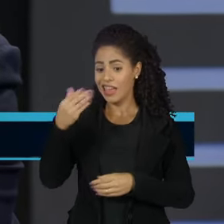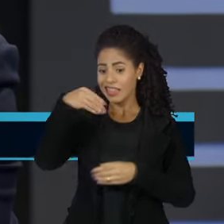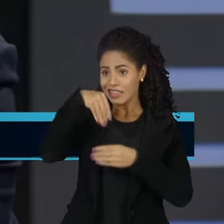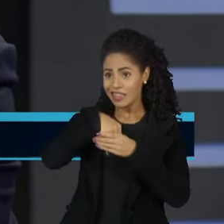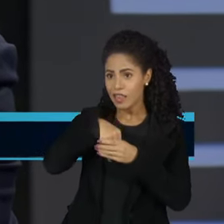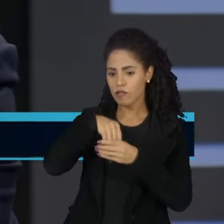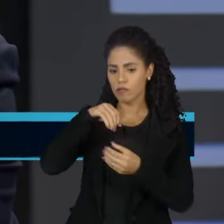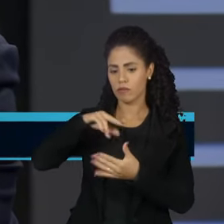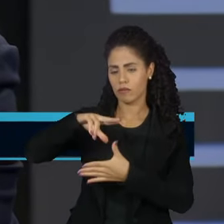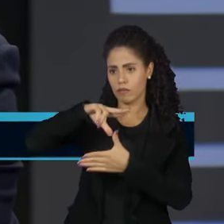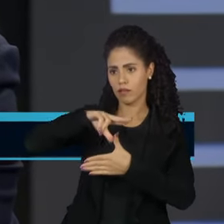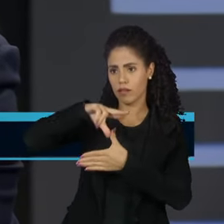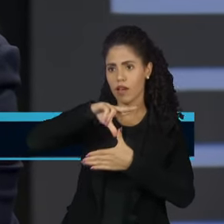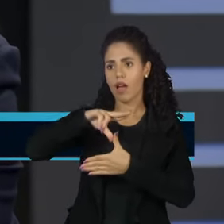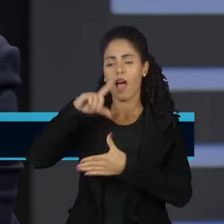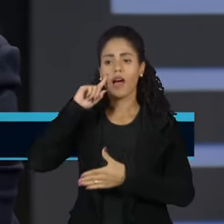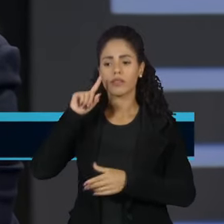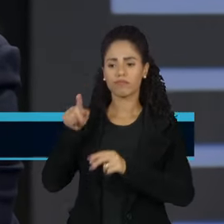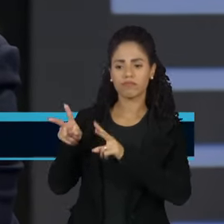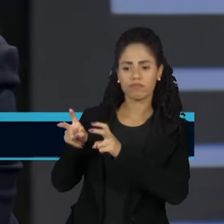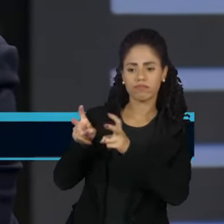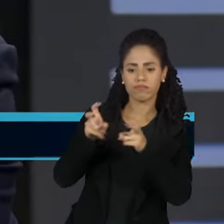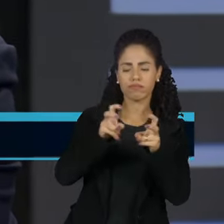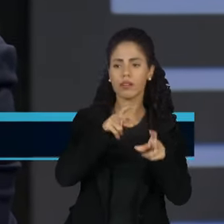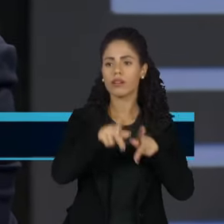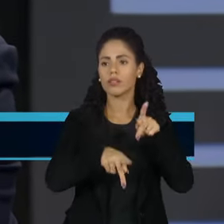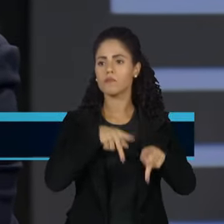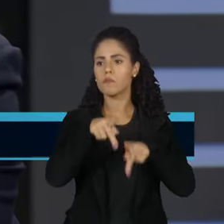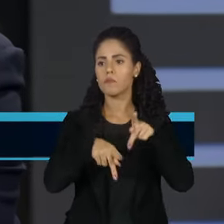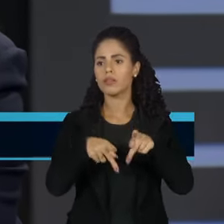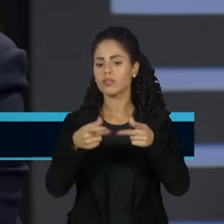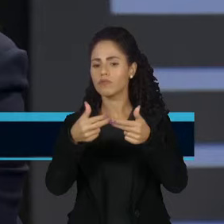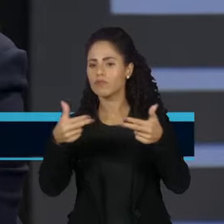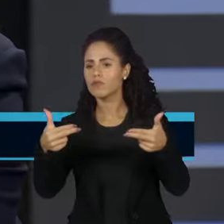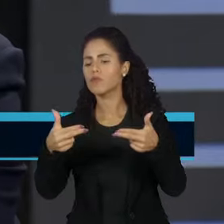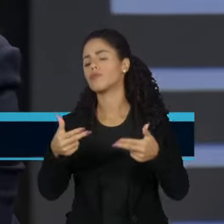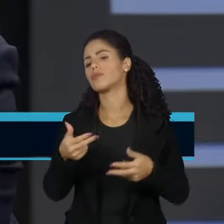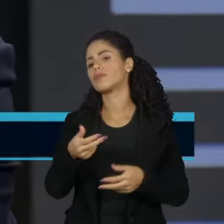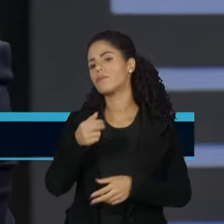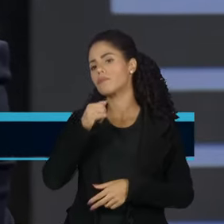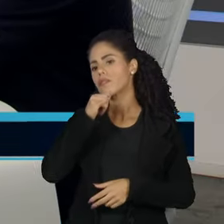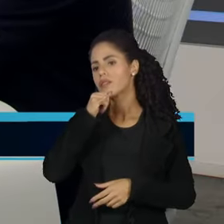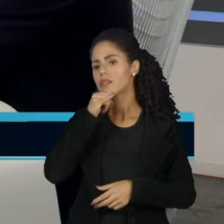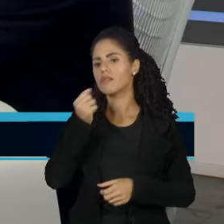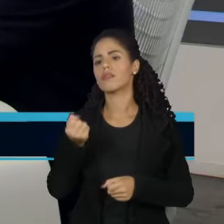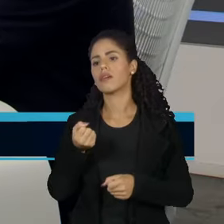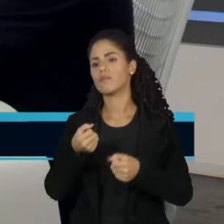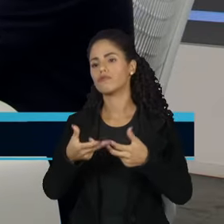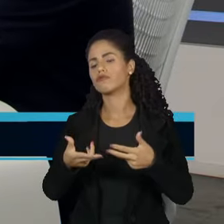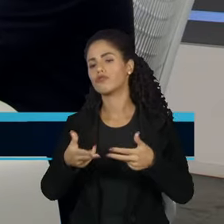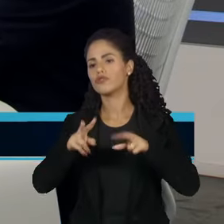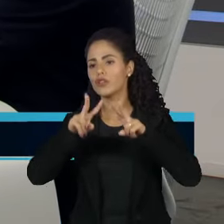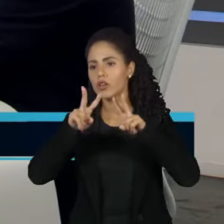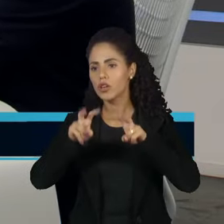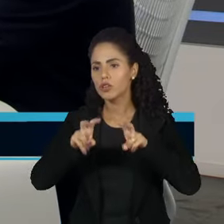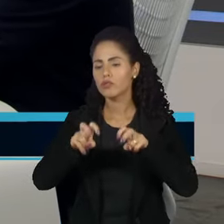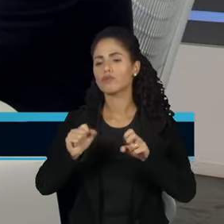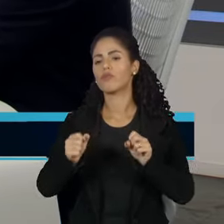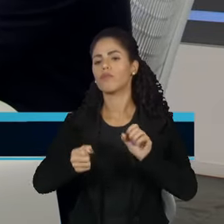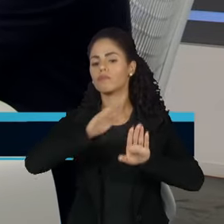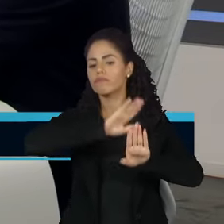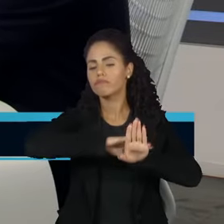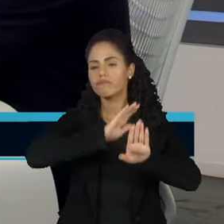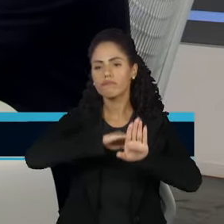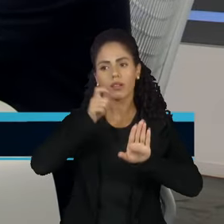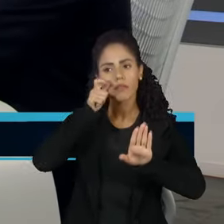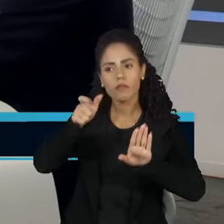está sofrendo, do ponto de vista de popularidade, com questões, digamos assim, de um corte ideológico, certo? Que antigamente não fazia